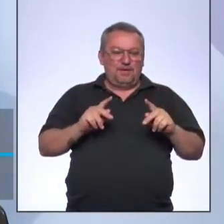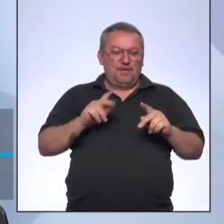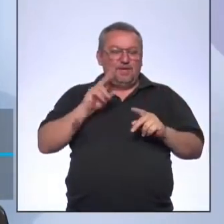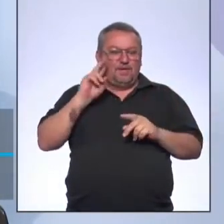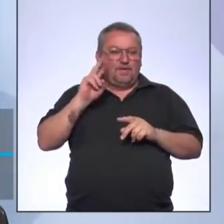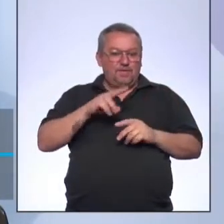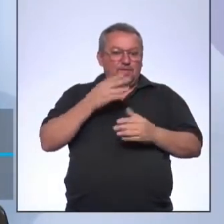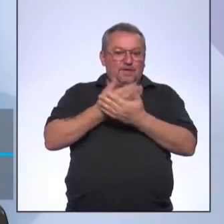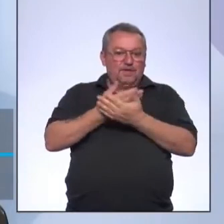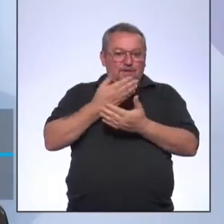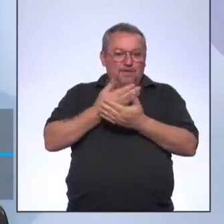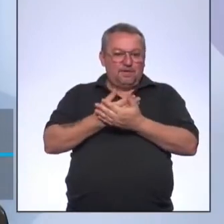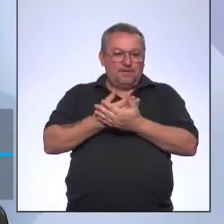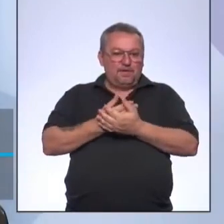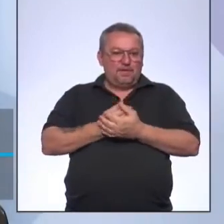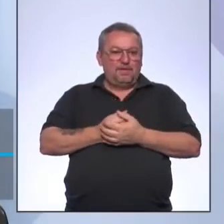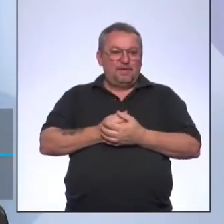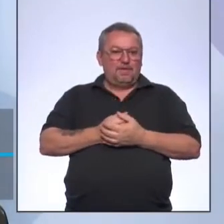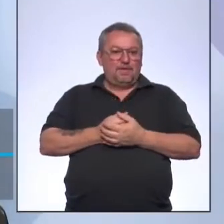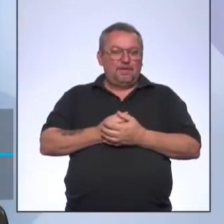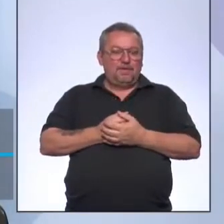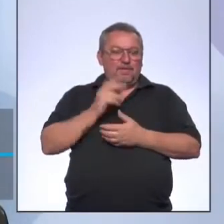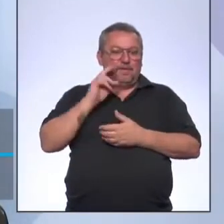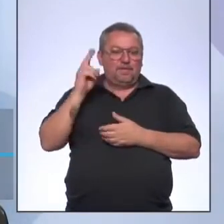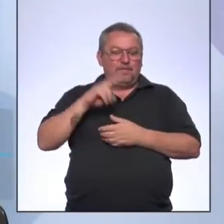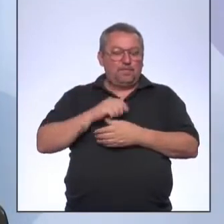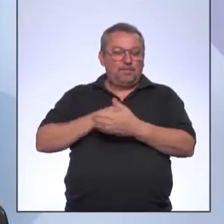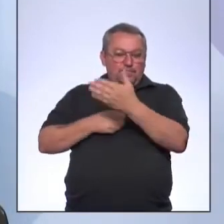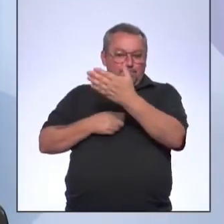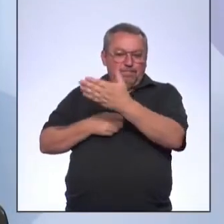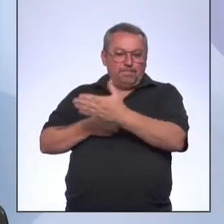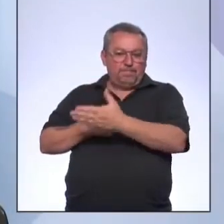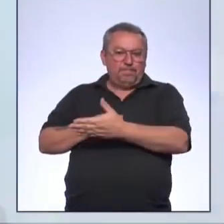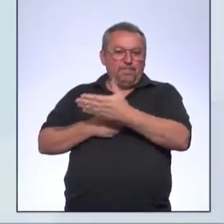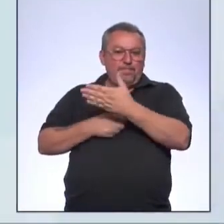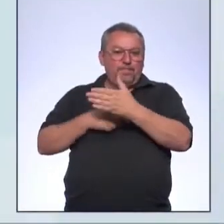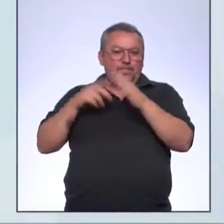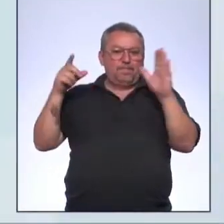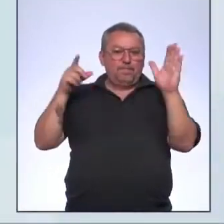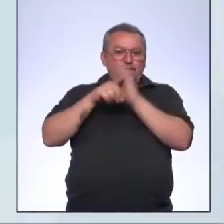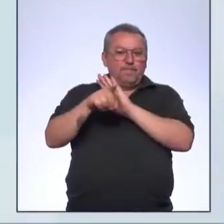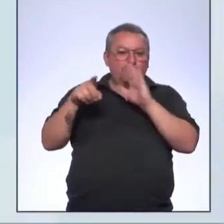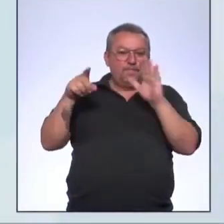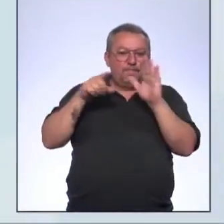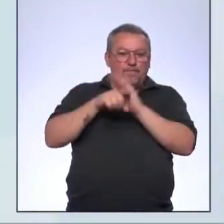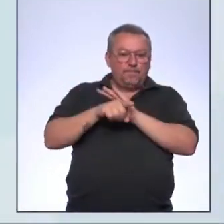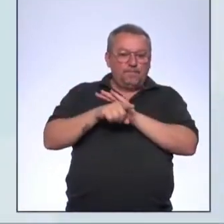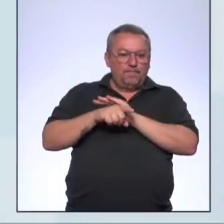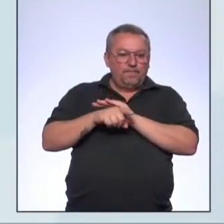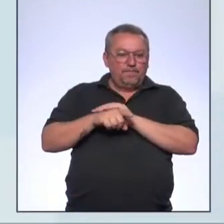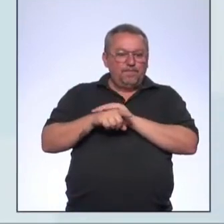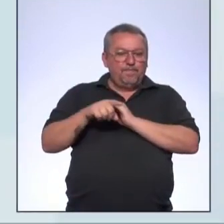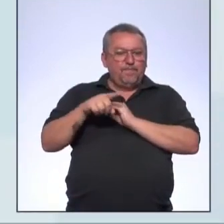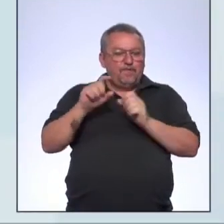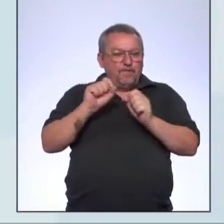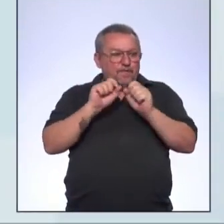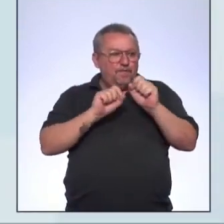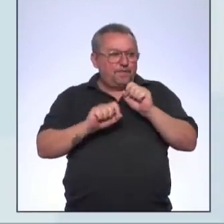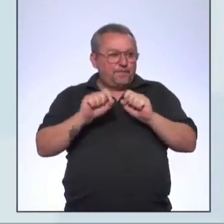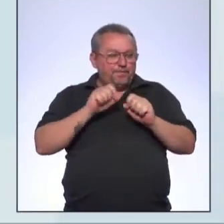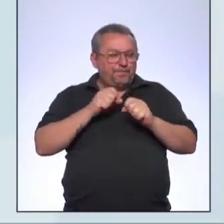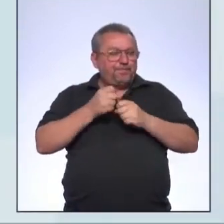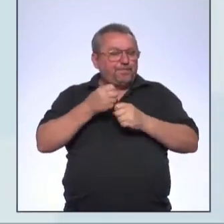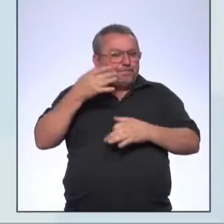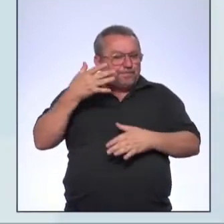nossa aula, let's start. Vamos pôr aqui na tela uma pergunta e você vai fazendo a interação